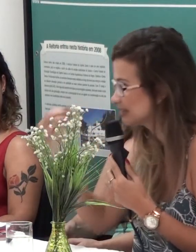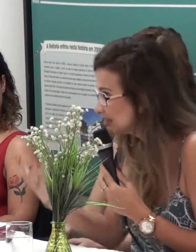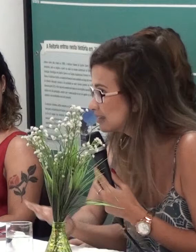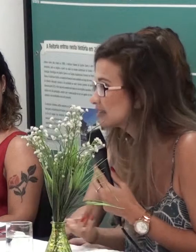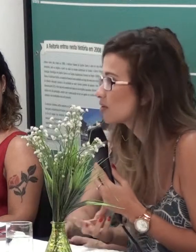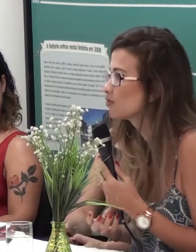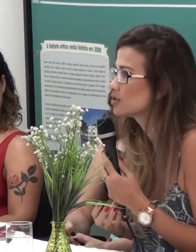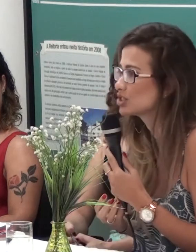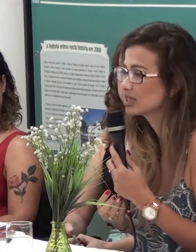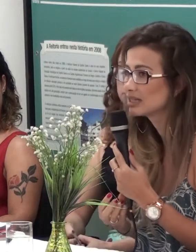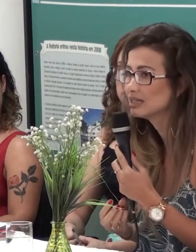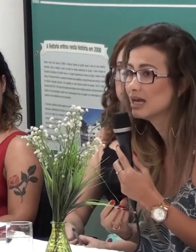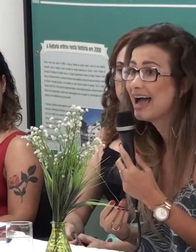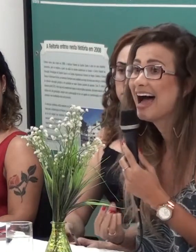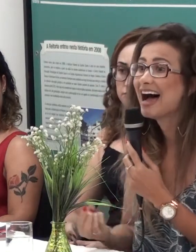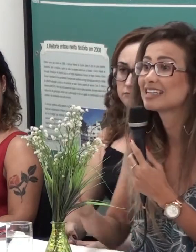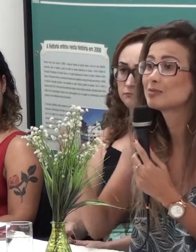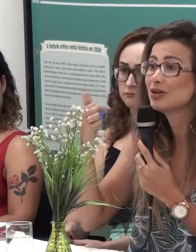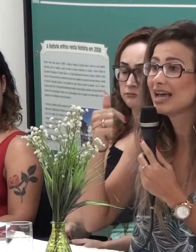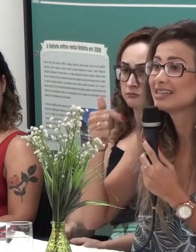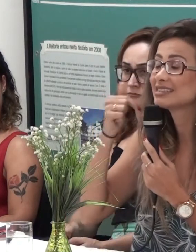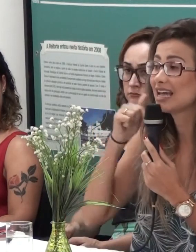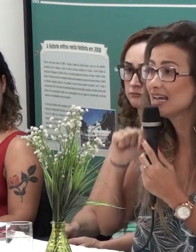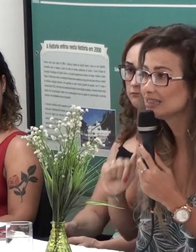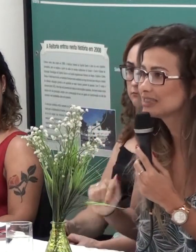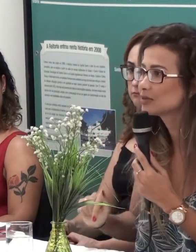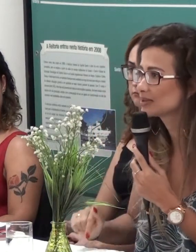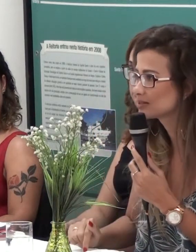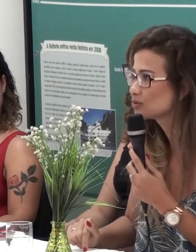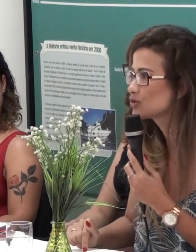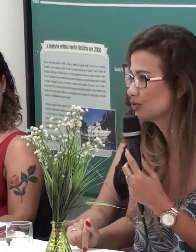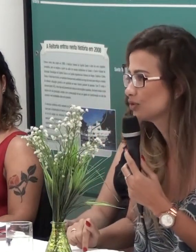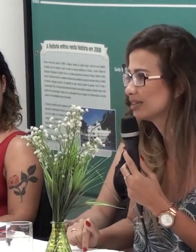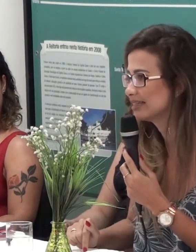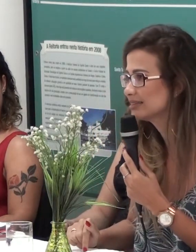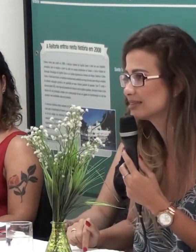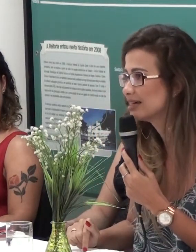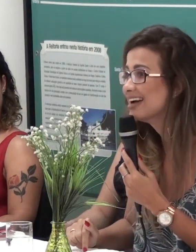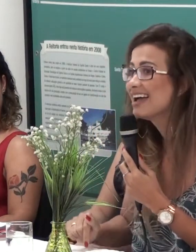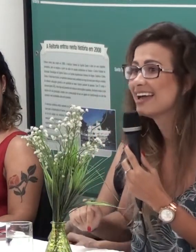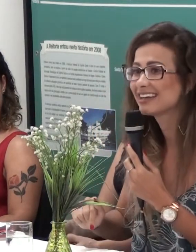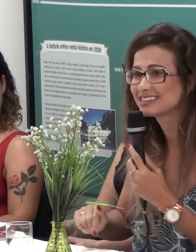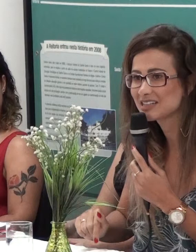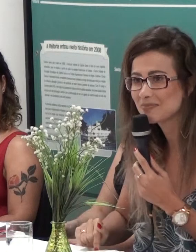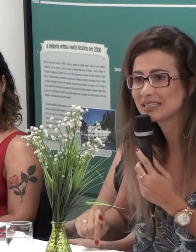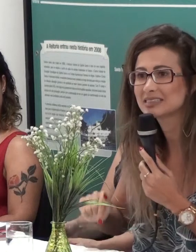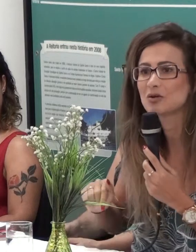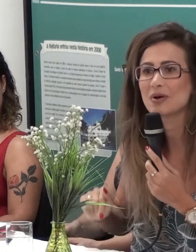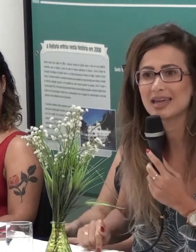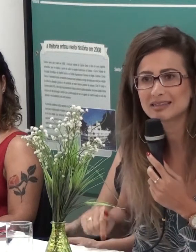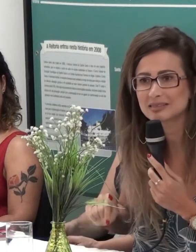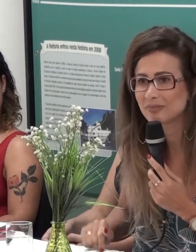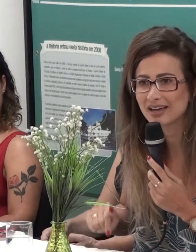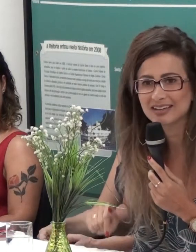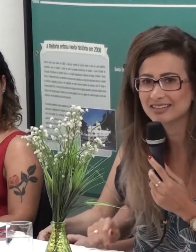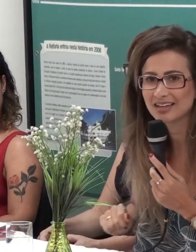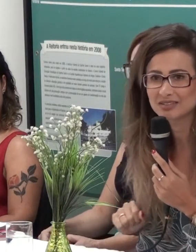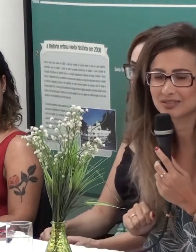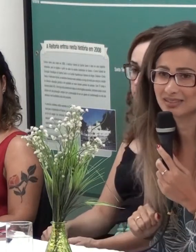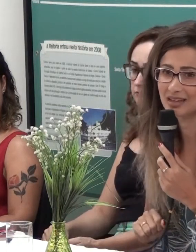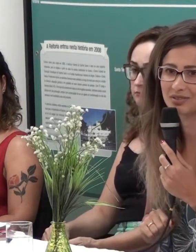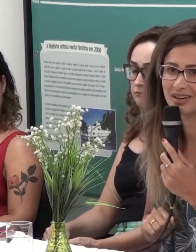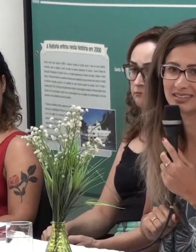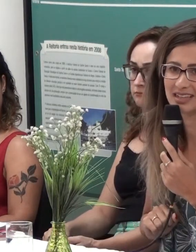que é racista, igual foi dito aqui, as mulheres em situação de violência, elas também são expert